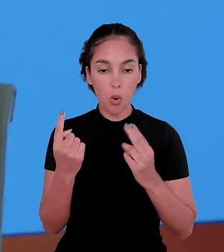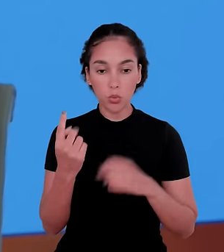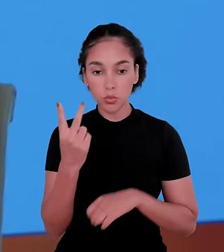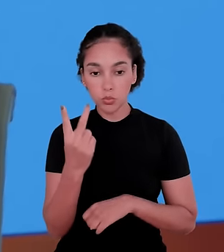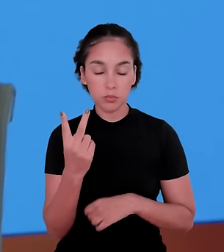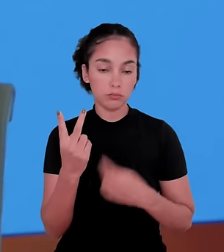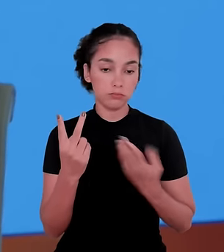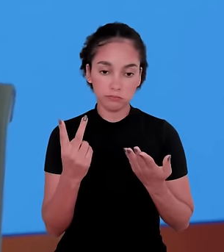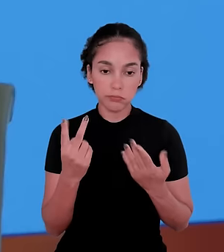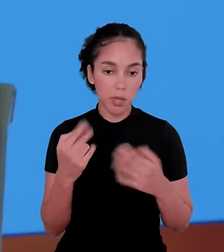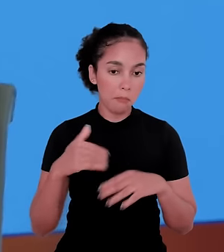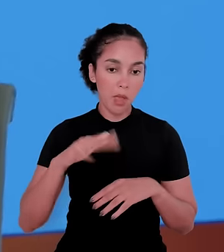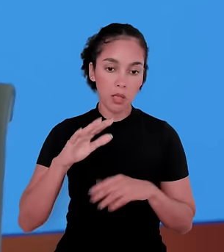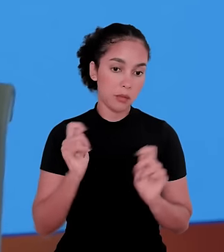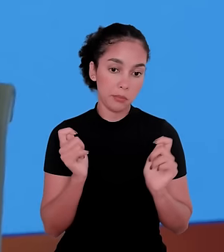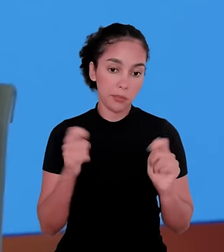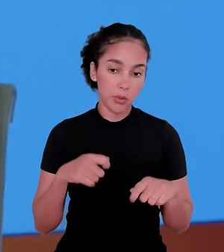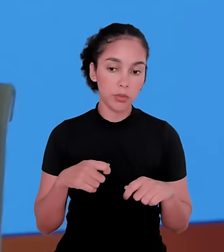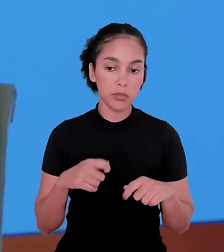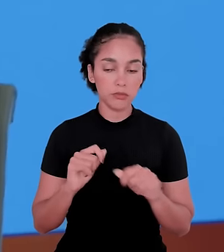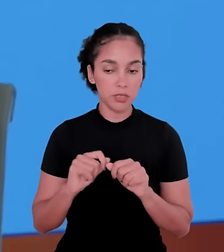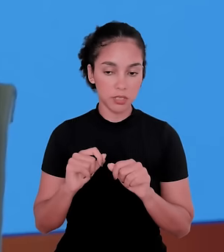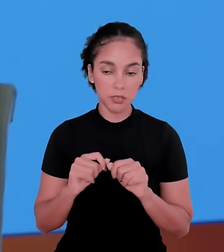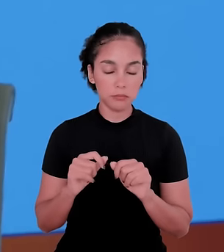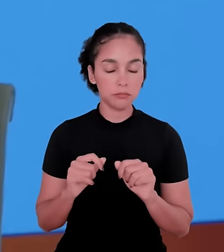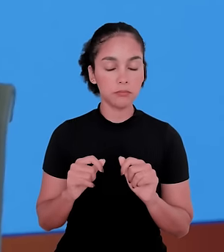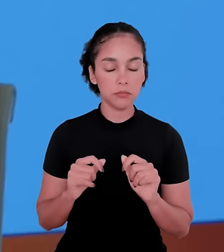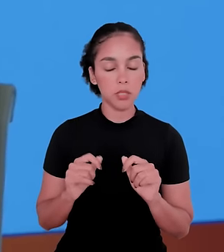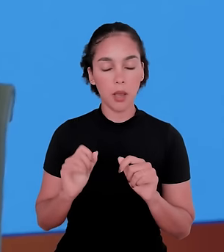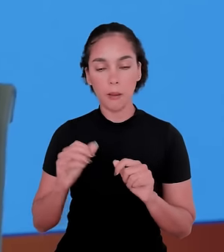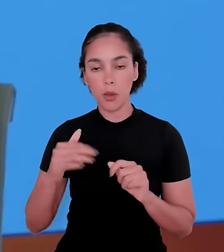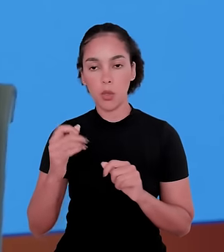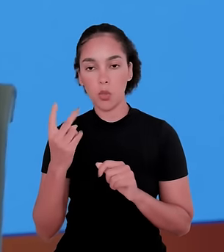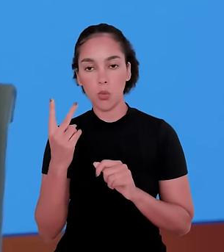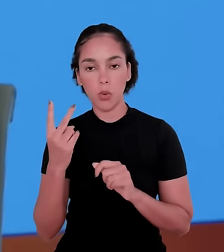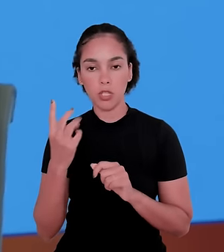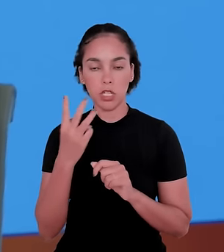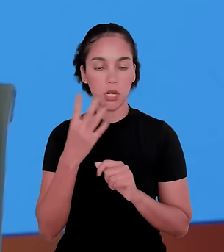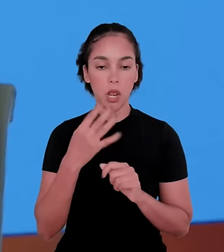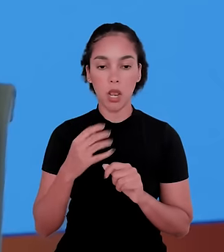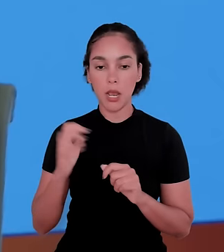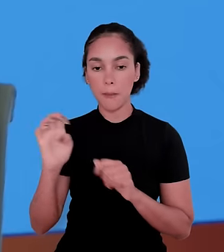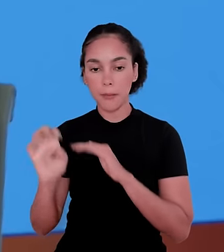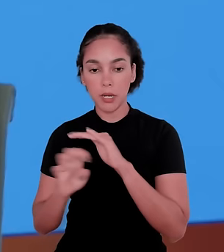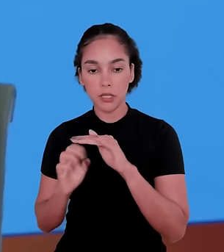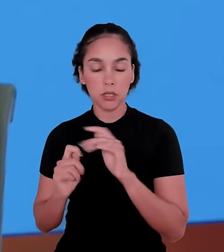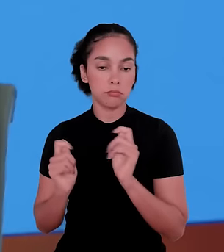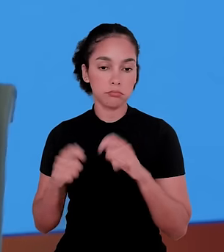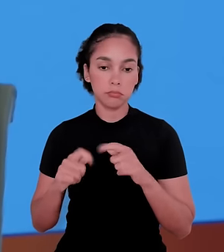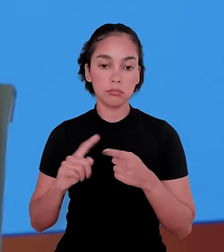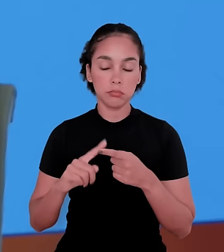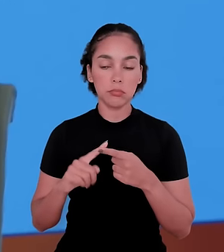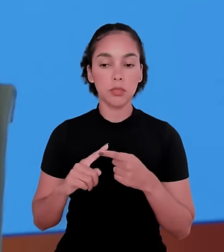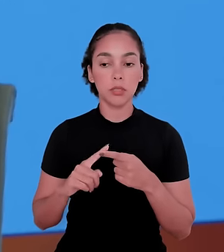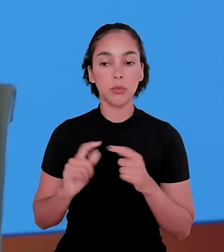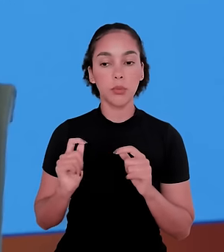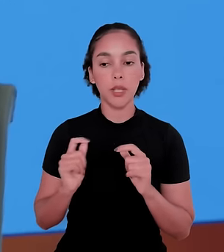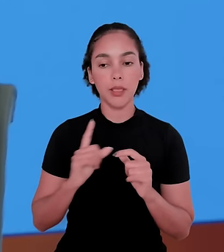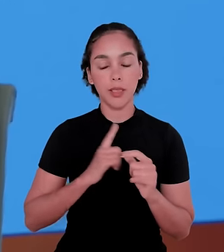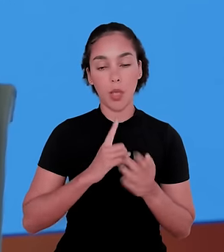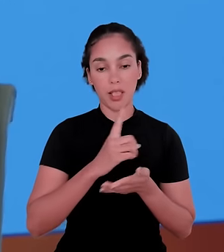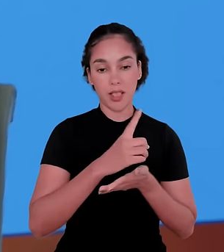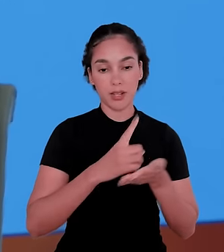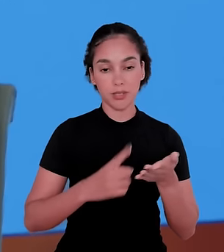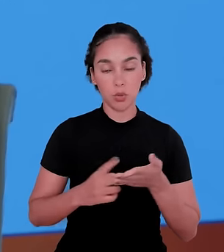empresa ou pode ser mais de uma empresa e mais de uma pessoa que pode ter né o direito aquele aquela solicitação aí tem uma declaração